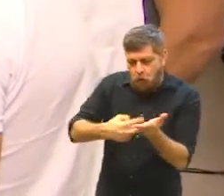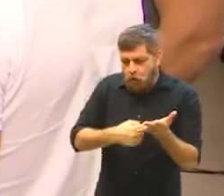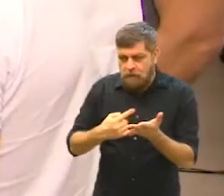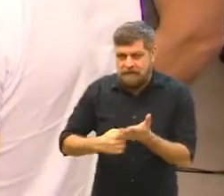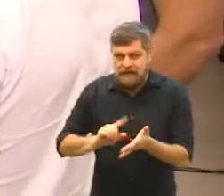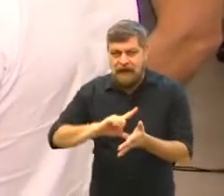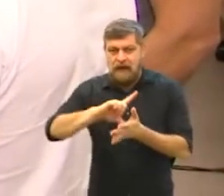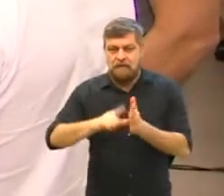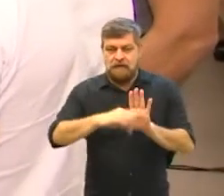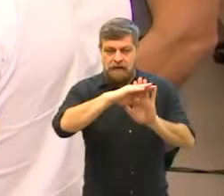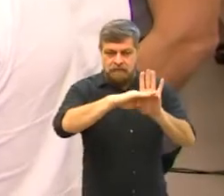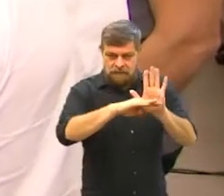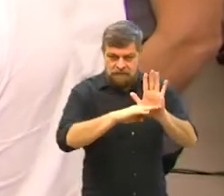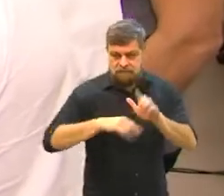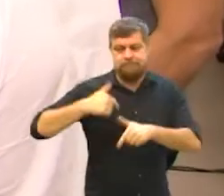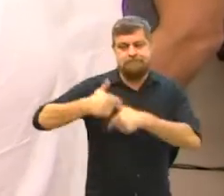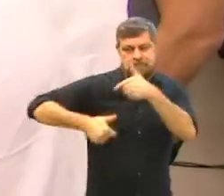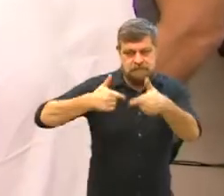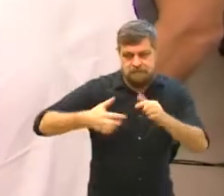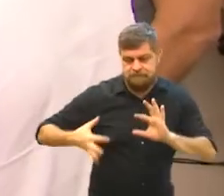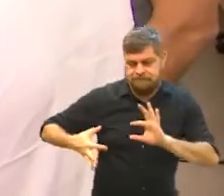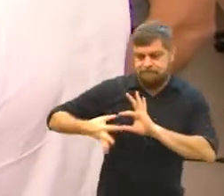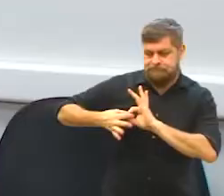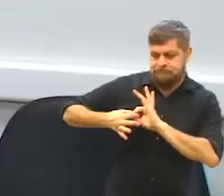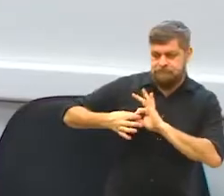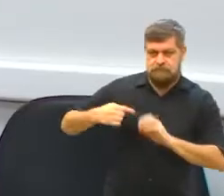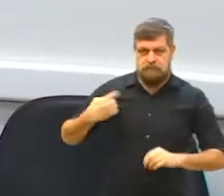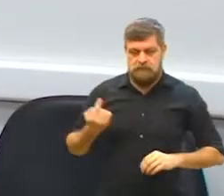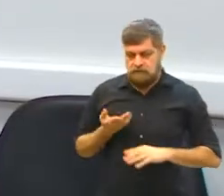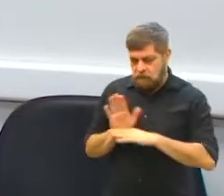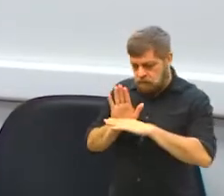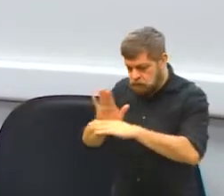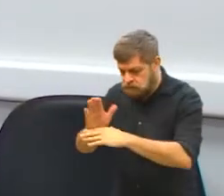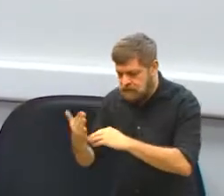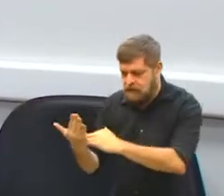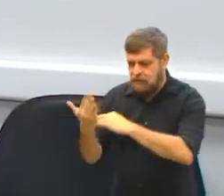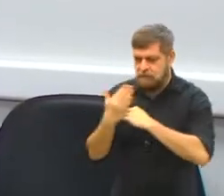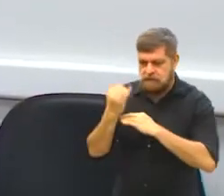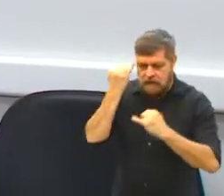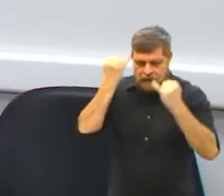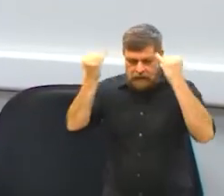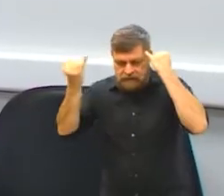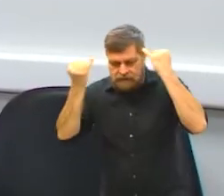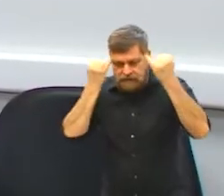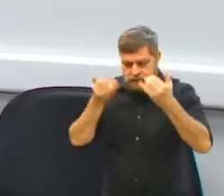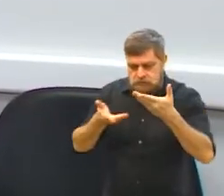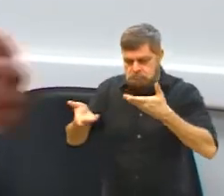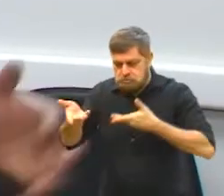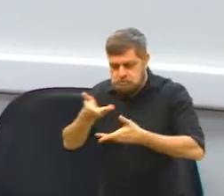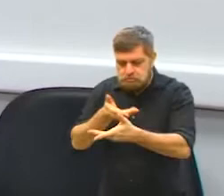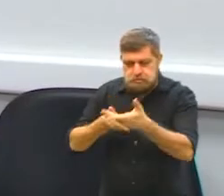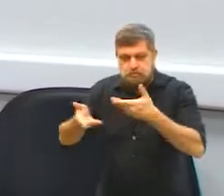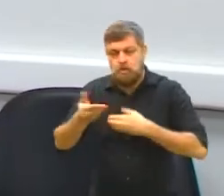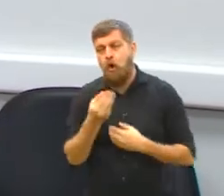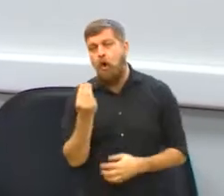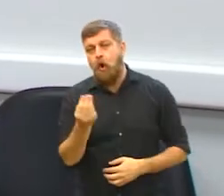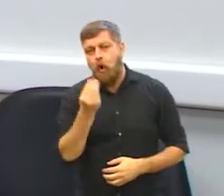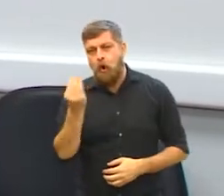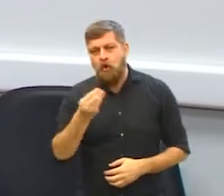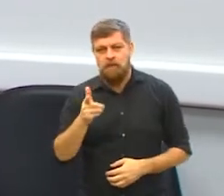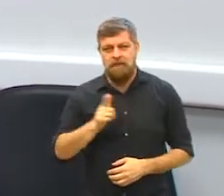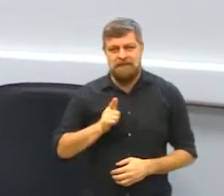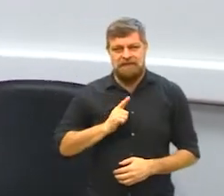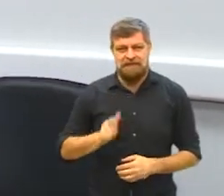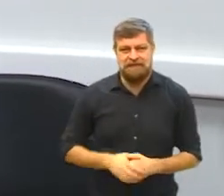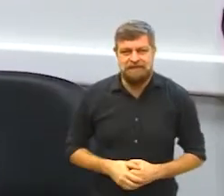ponteiros para outras pautas que vão exigir força-tarefa anti busca-se ajuda a trocar ideias então aquele já tá trocando várias